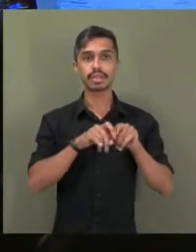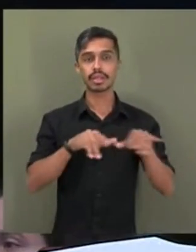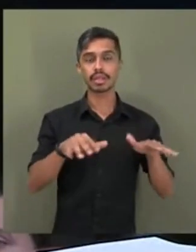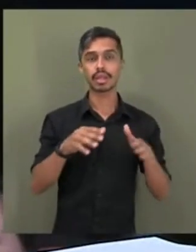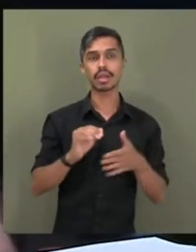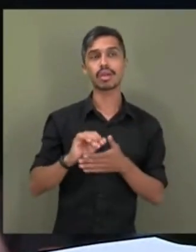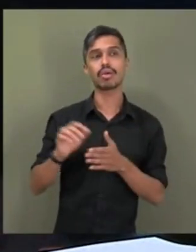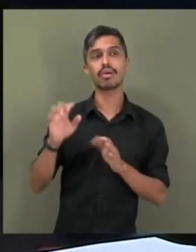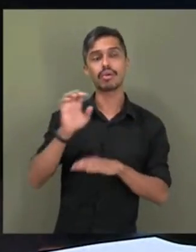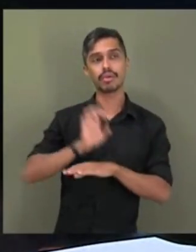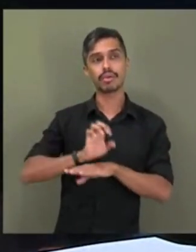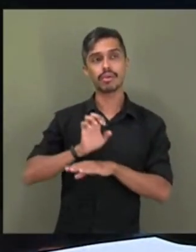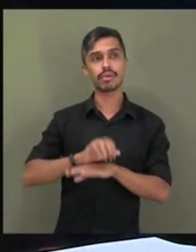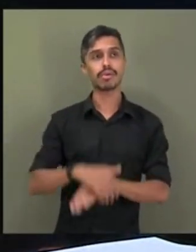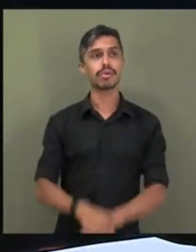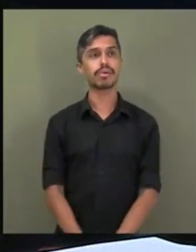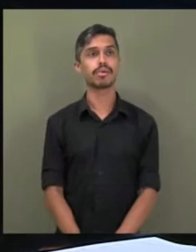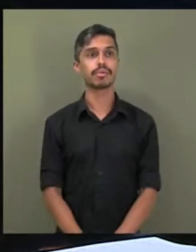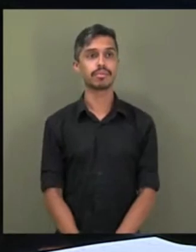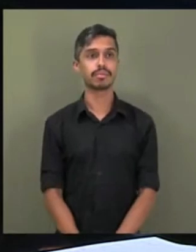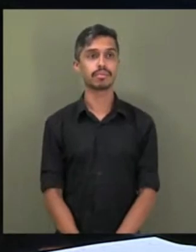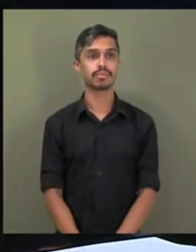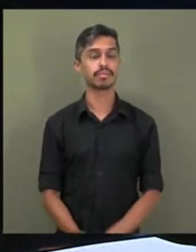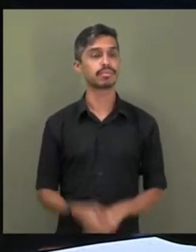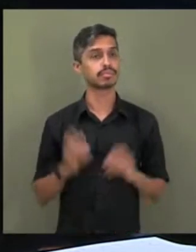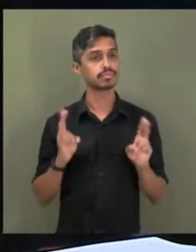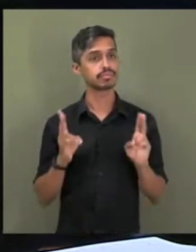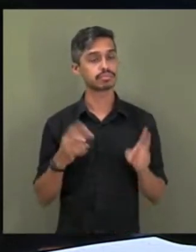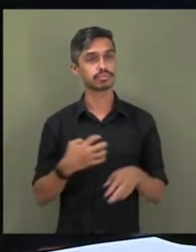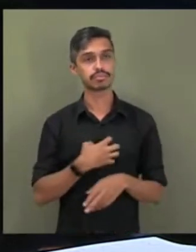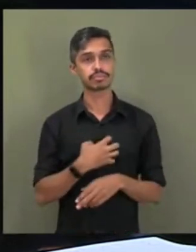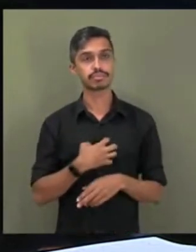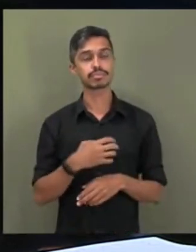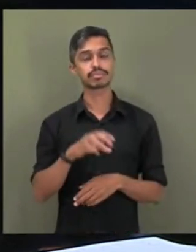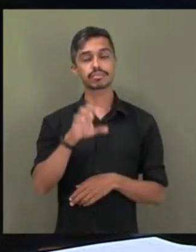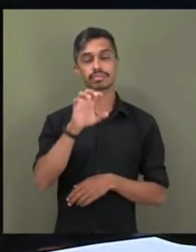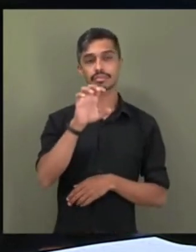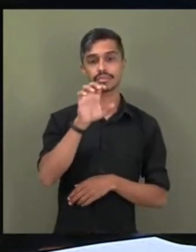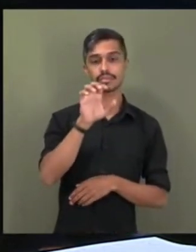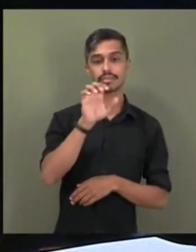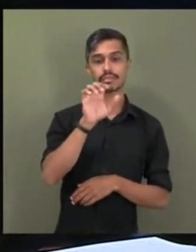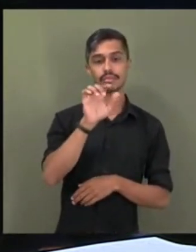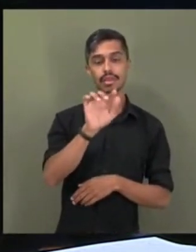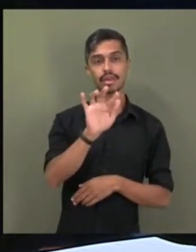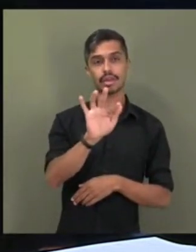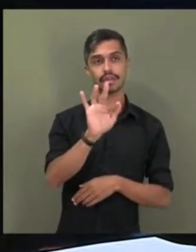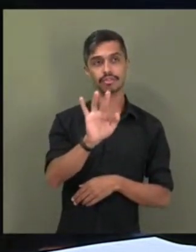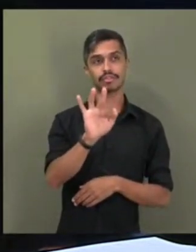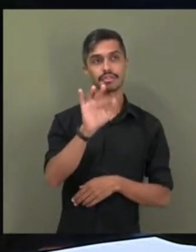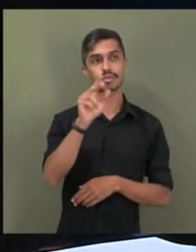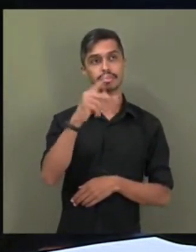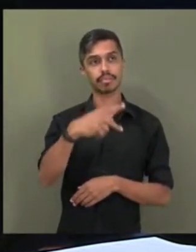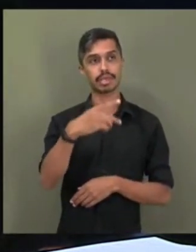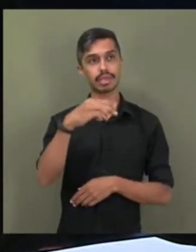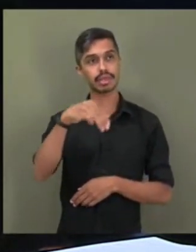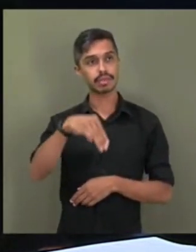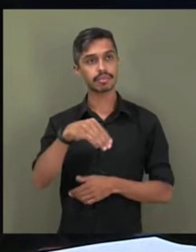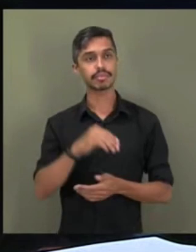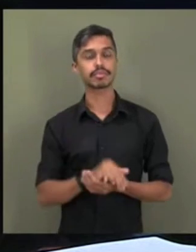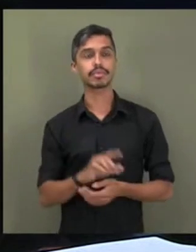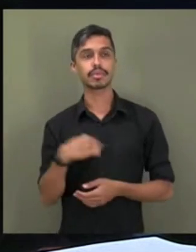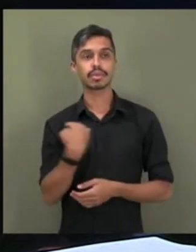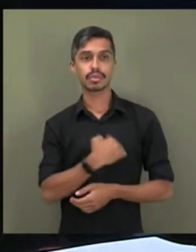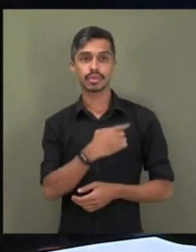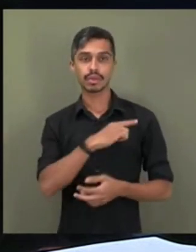estados. Da mesma maneira, FPM. Nós tivemos competência